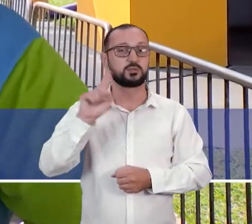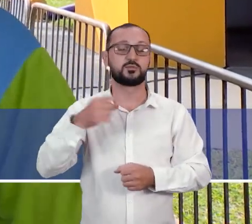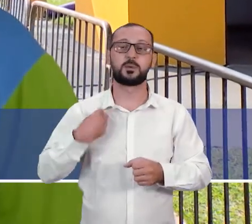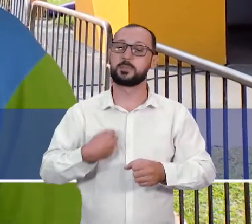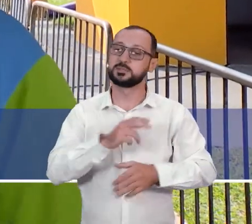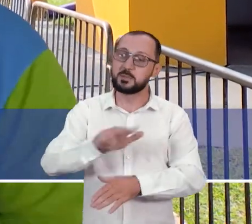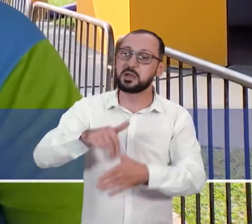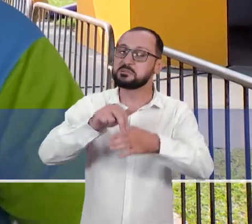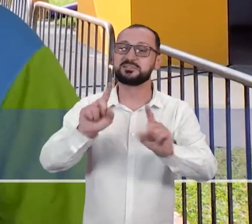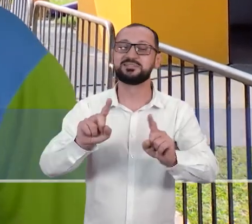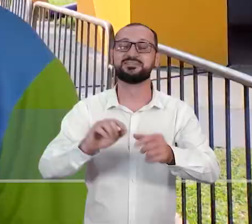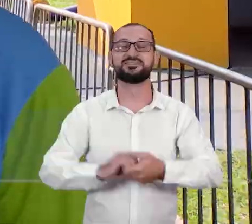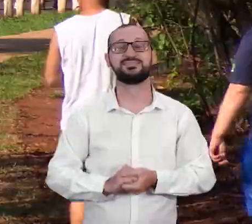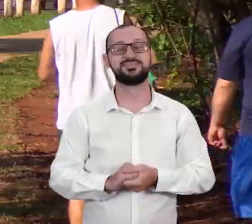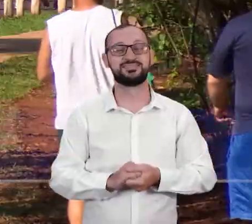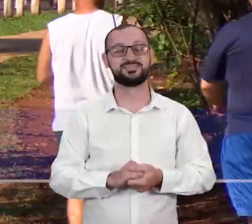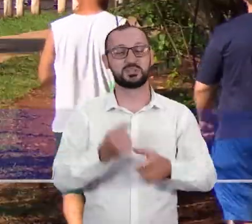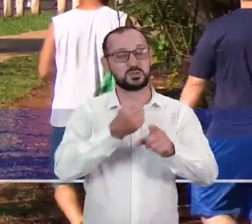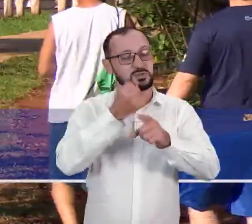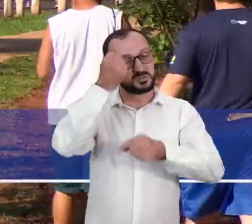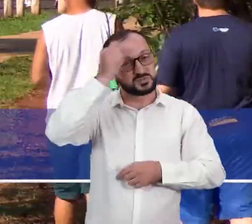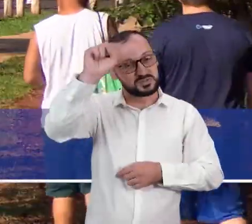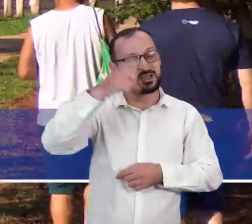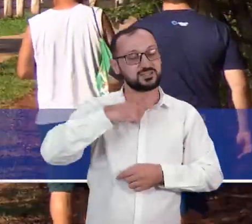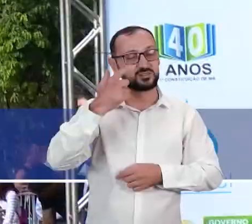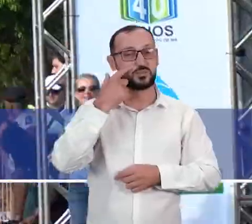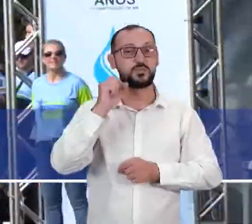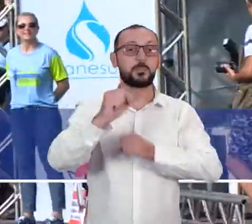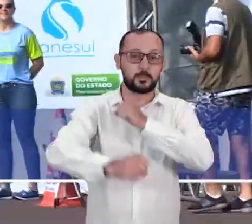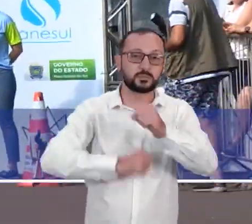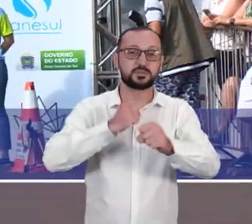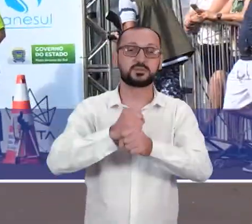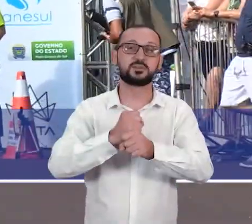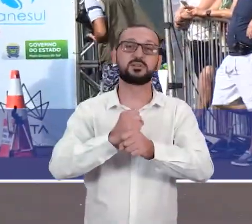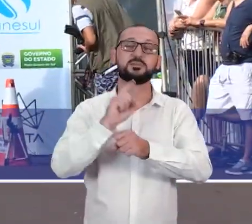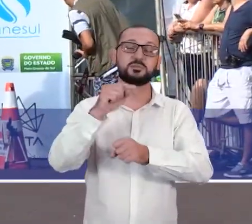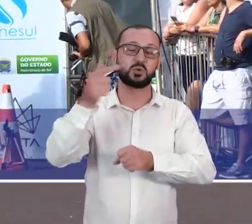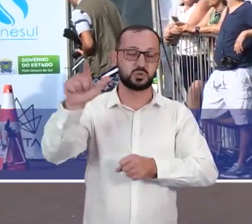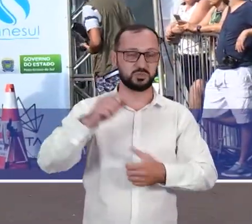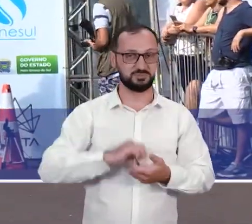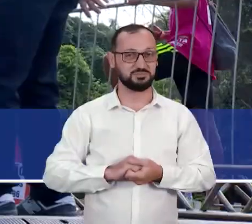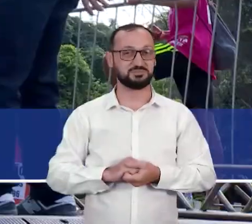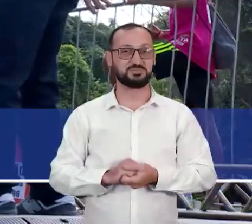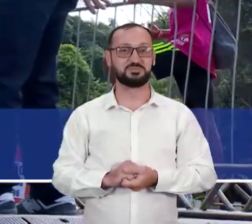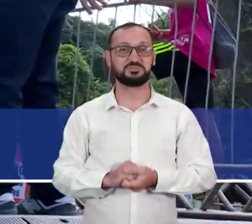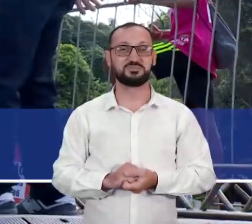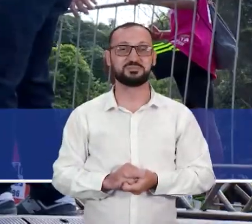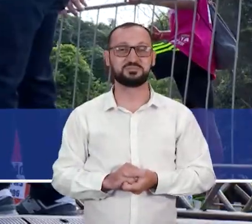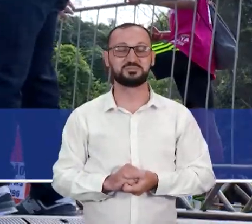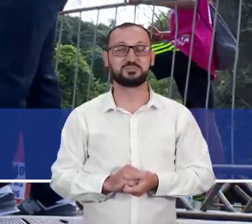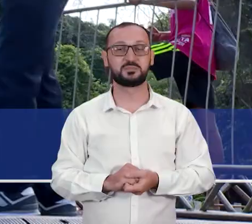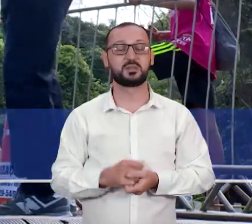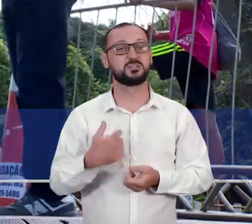der conta vai ficar fora do plenário. Com o sucesso da primeira edição, a Casa de Leis já prevê uma nova competição no próximo